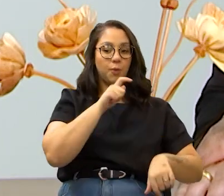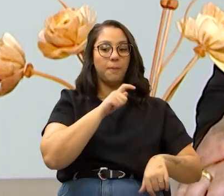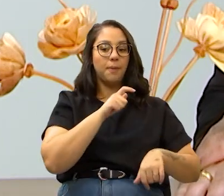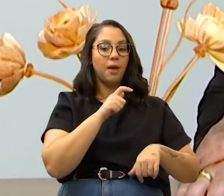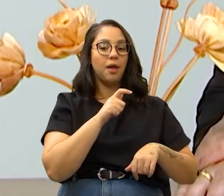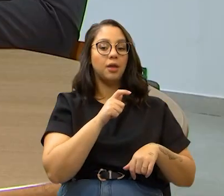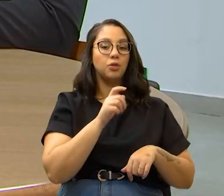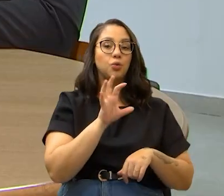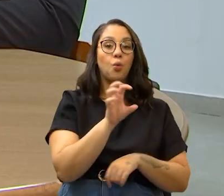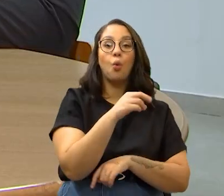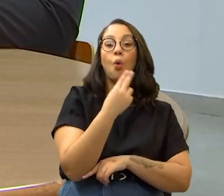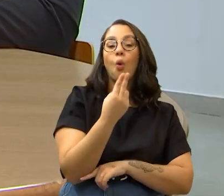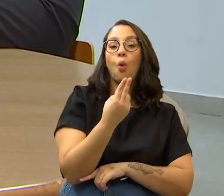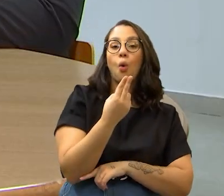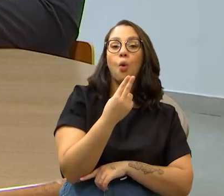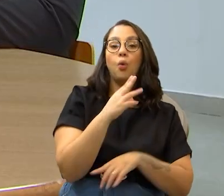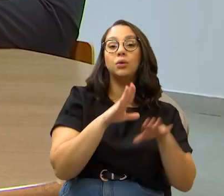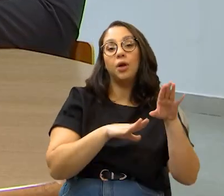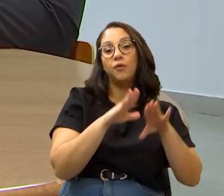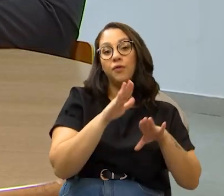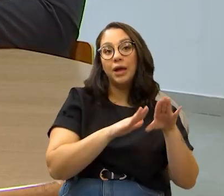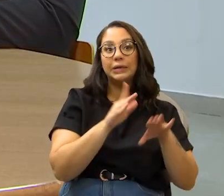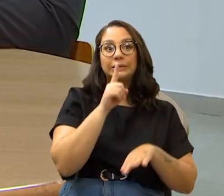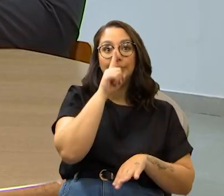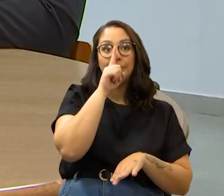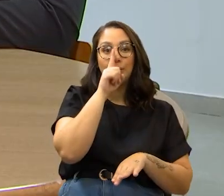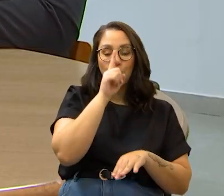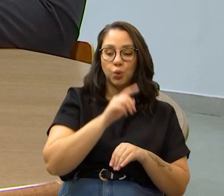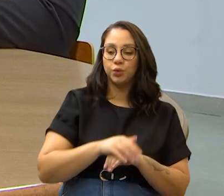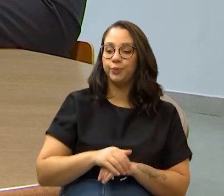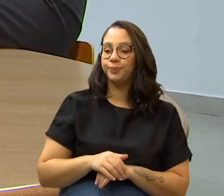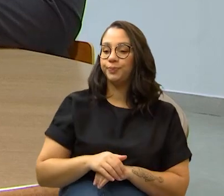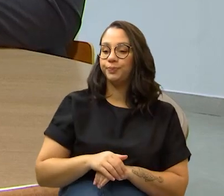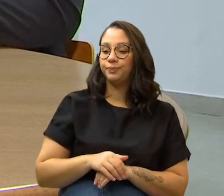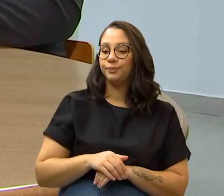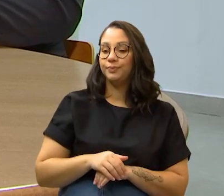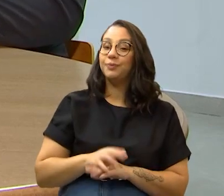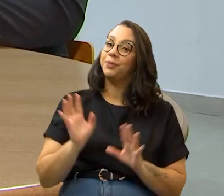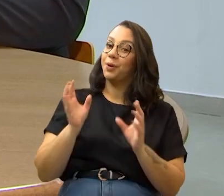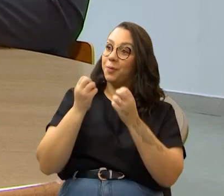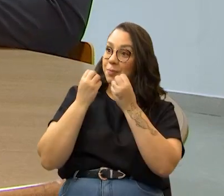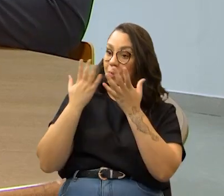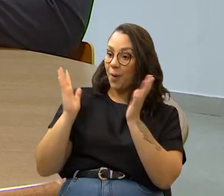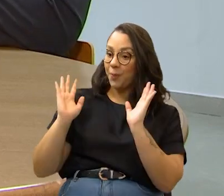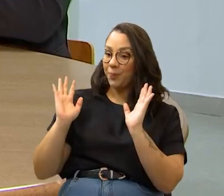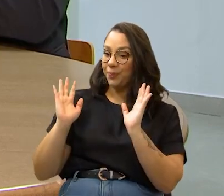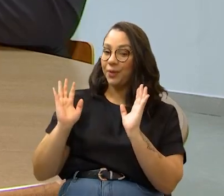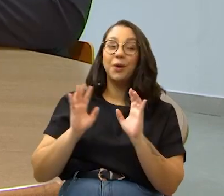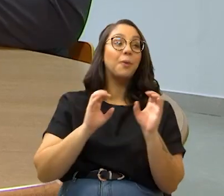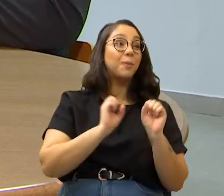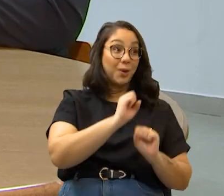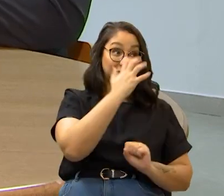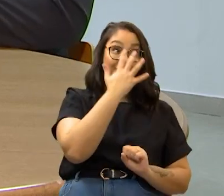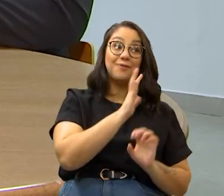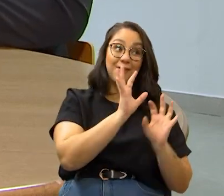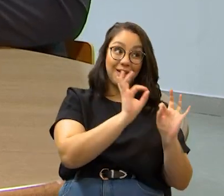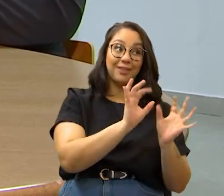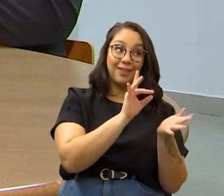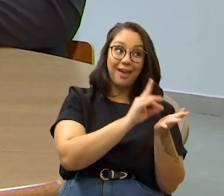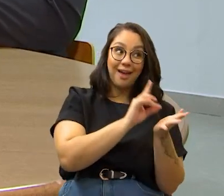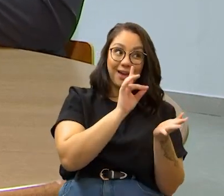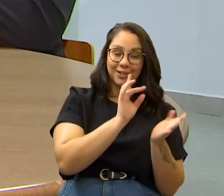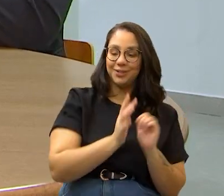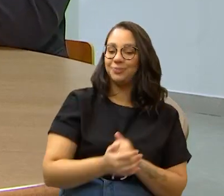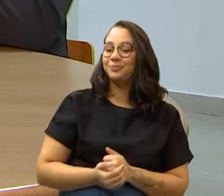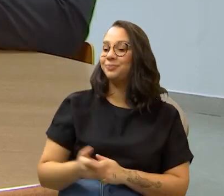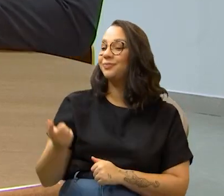esse momento? Ou talvez seja meio arriscado? Eu falo, bom, desde que exista... Pode ser sincero, pode